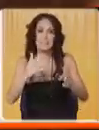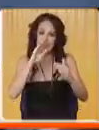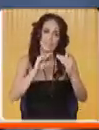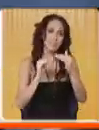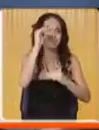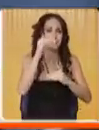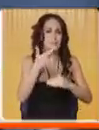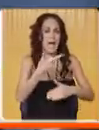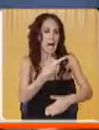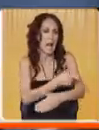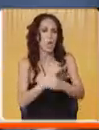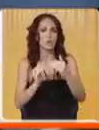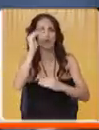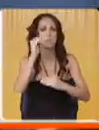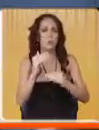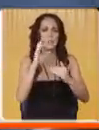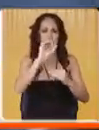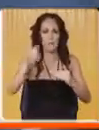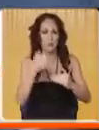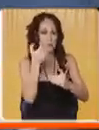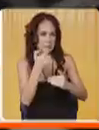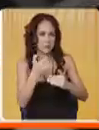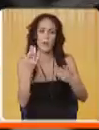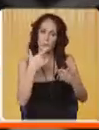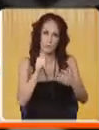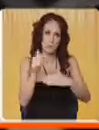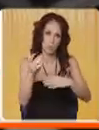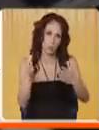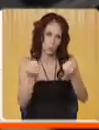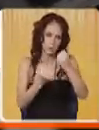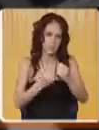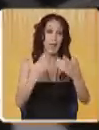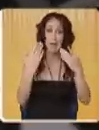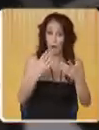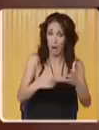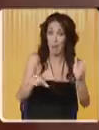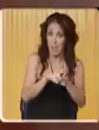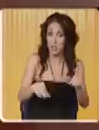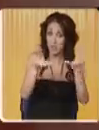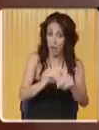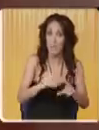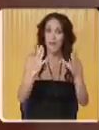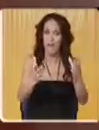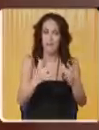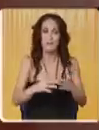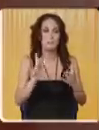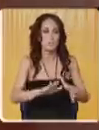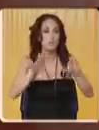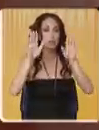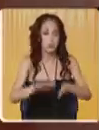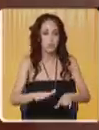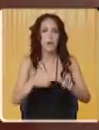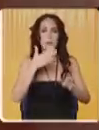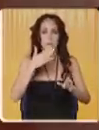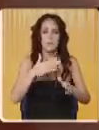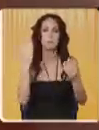de álcool no sangue superior a 0,5. A nova medida visa corrigir situações que resultavam da suspensão